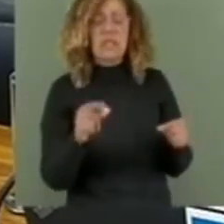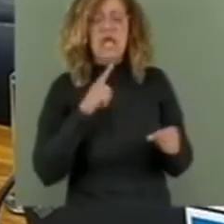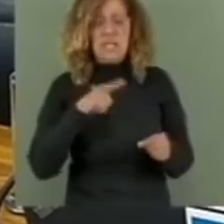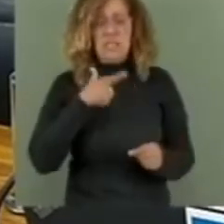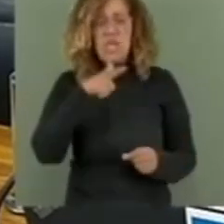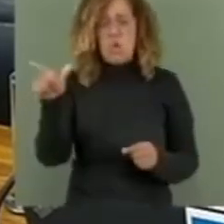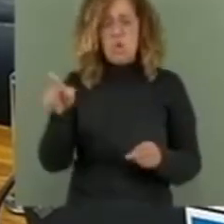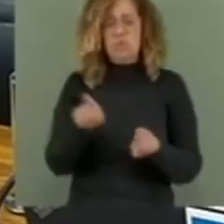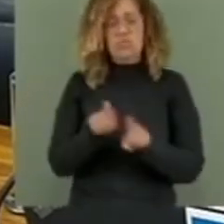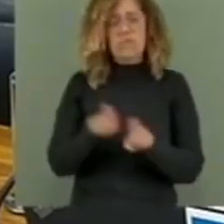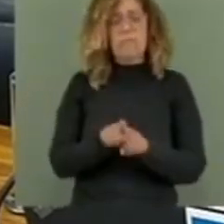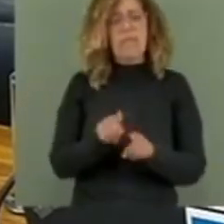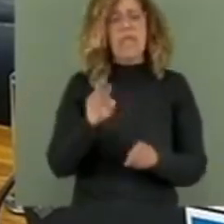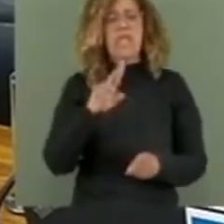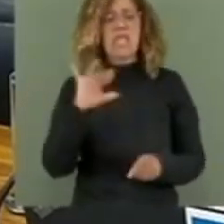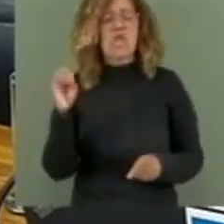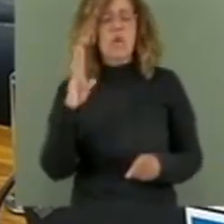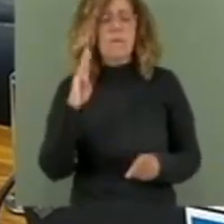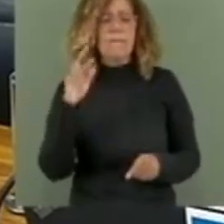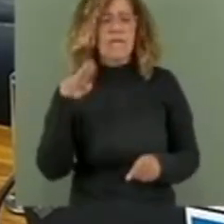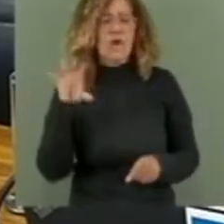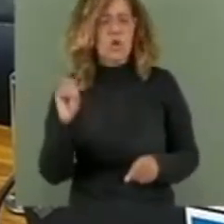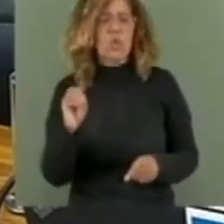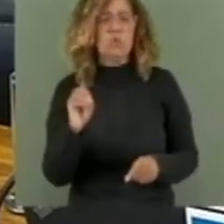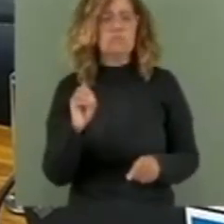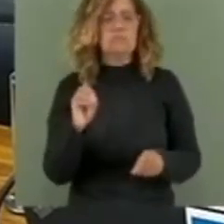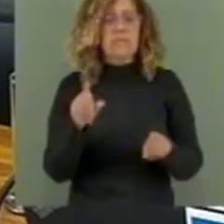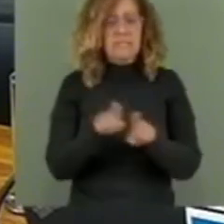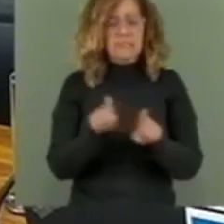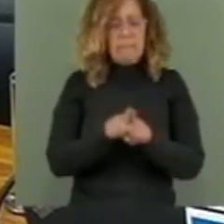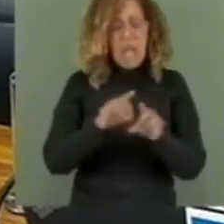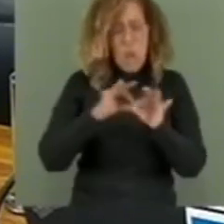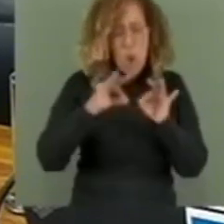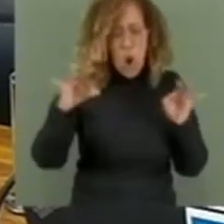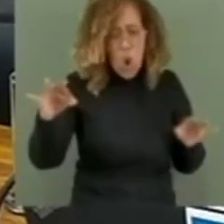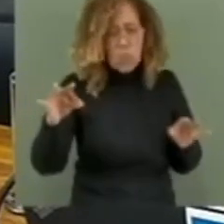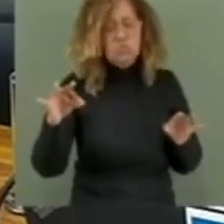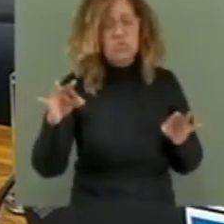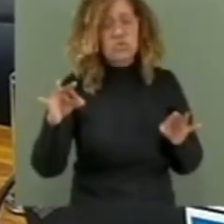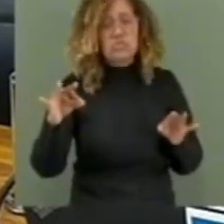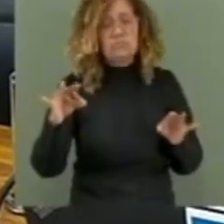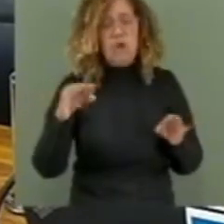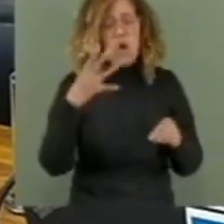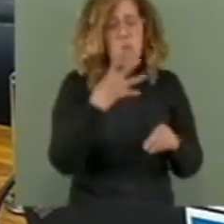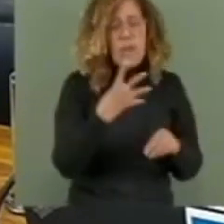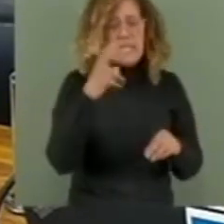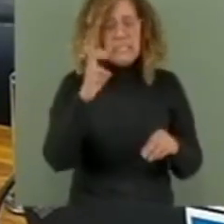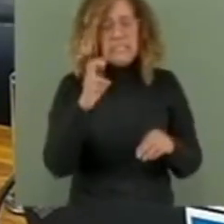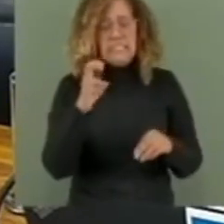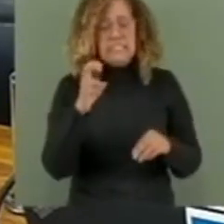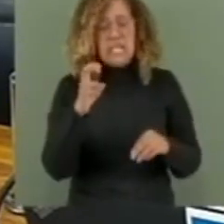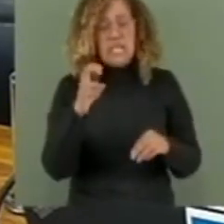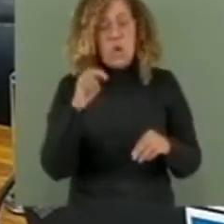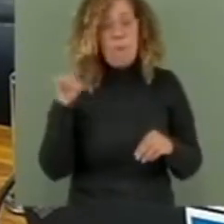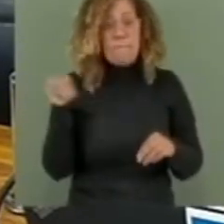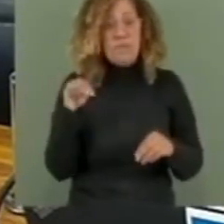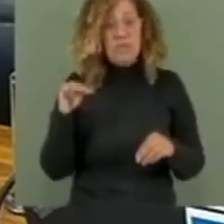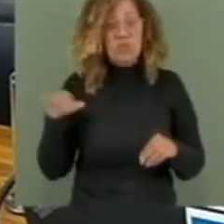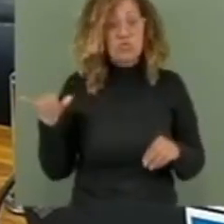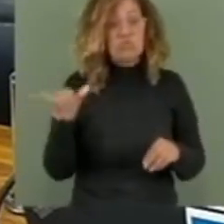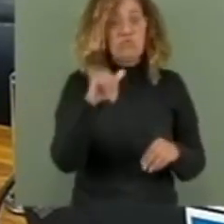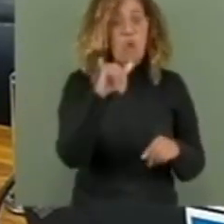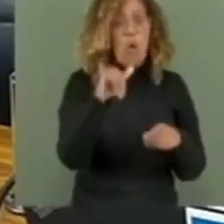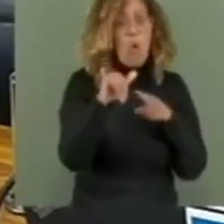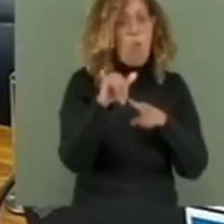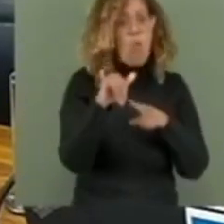Rio Branco Cruz do Sul né que é lá no nosso extremo que é apenas 45 minutos de voo a passagem chega a custar